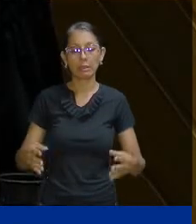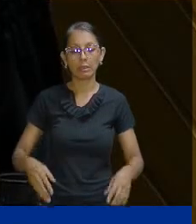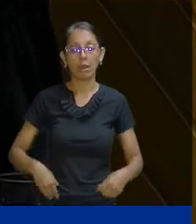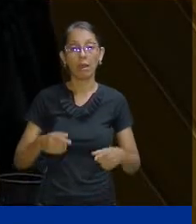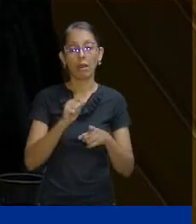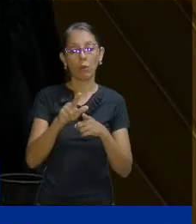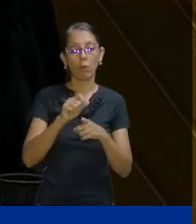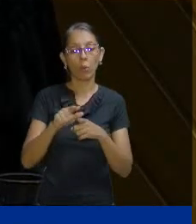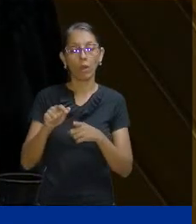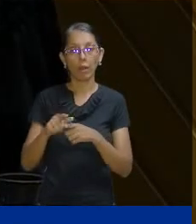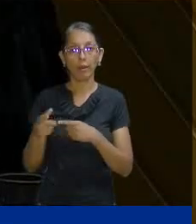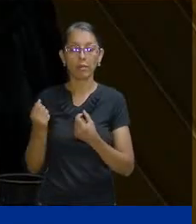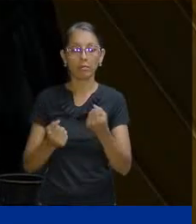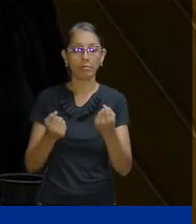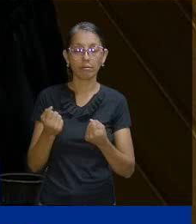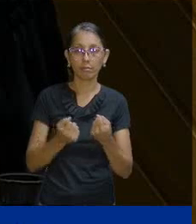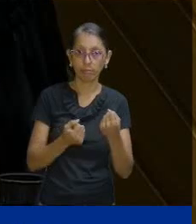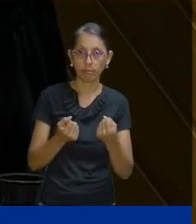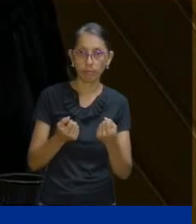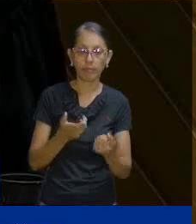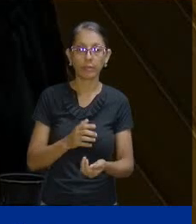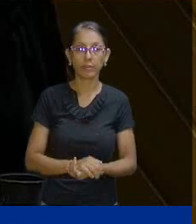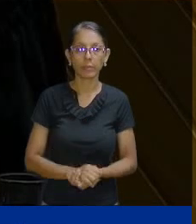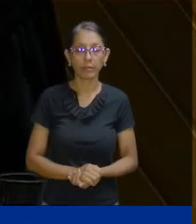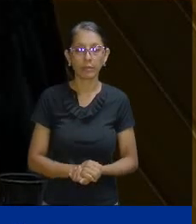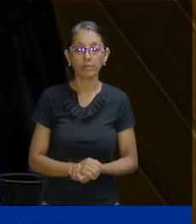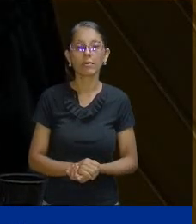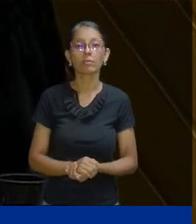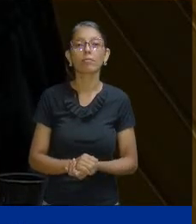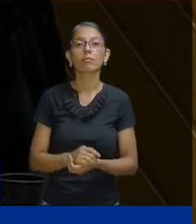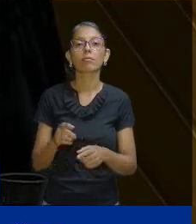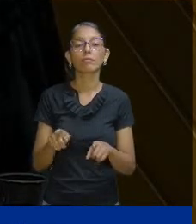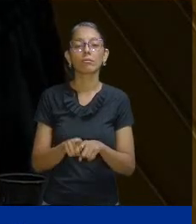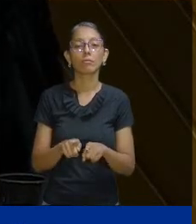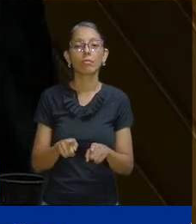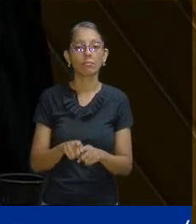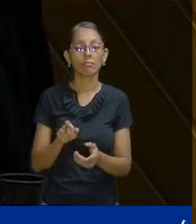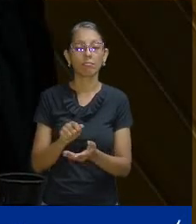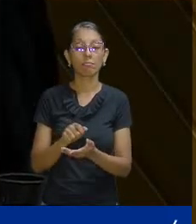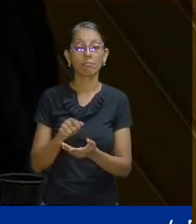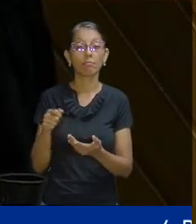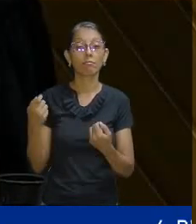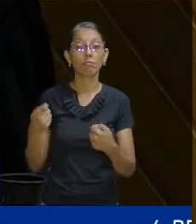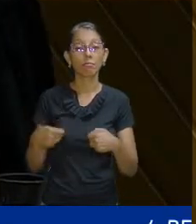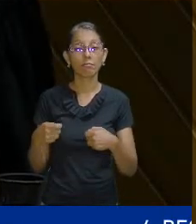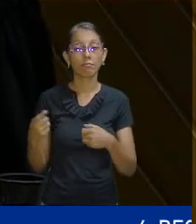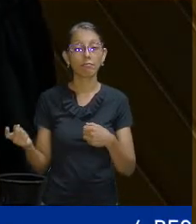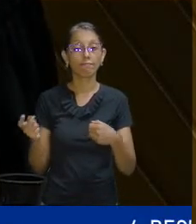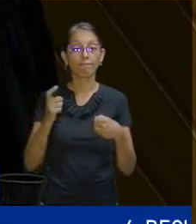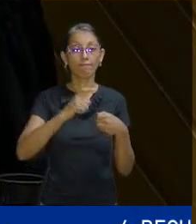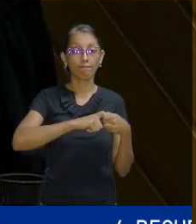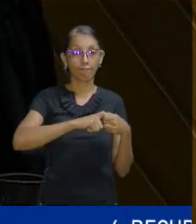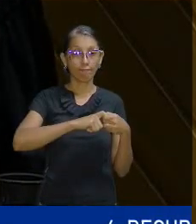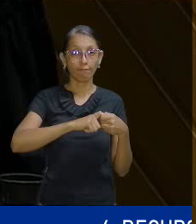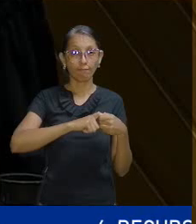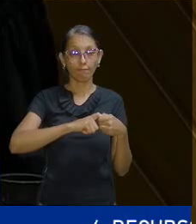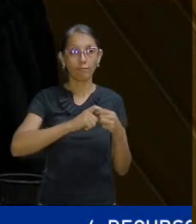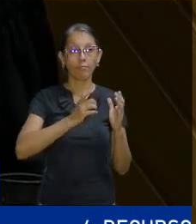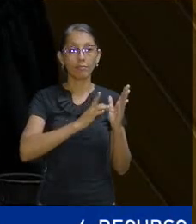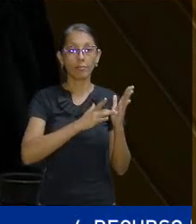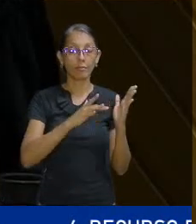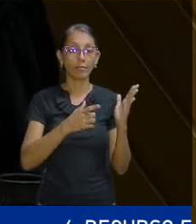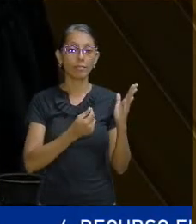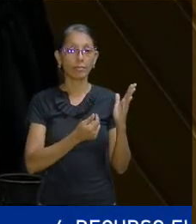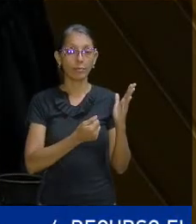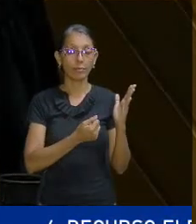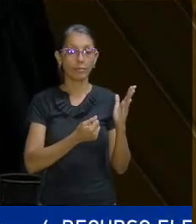veículos automotores, e determinou a devolução ao Tesouro Nacional dos valores excedentes. A recorrente sustenta que